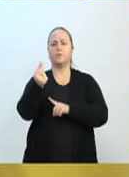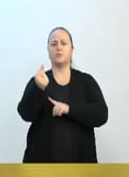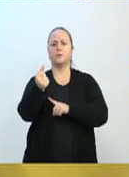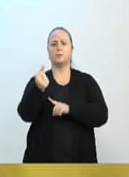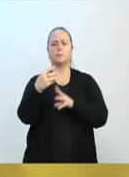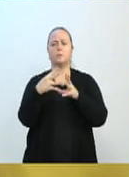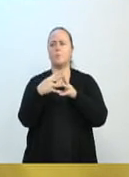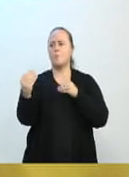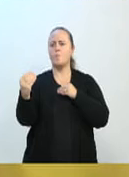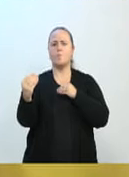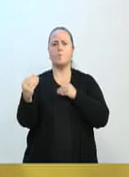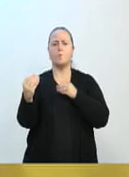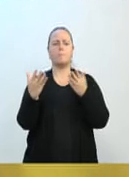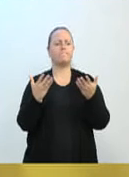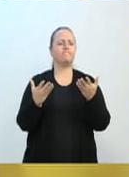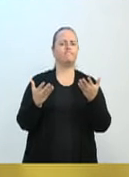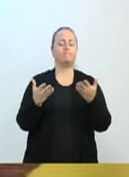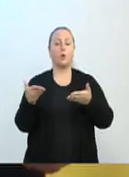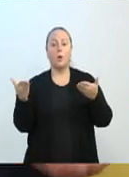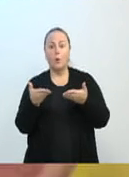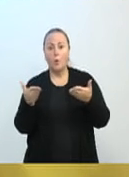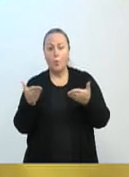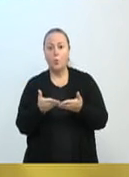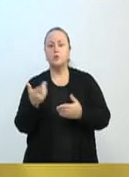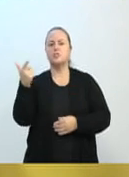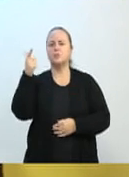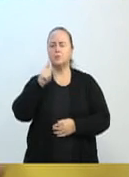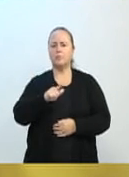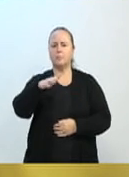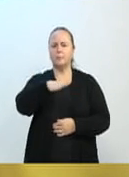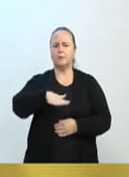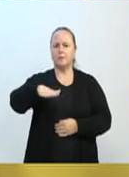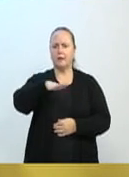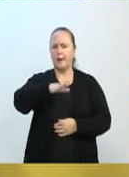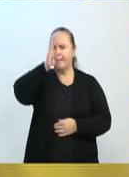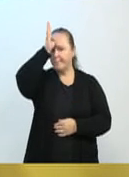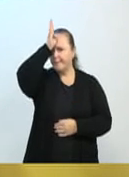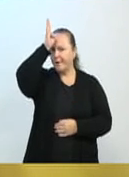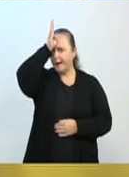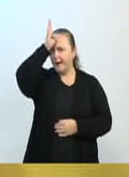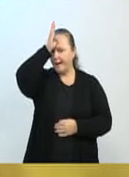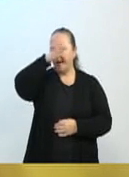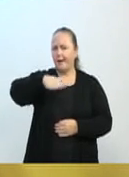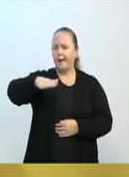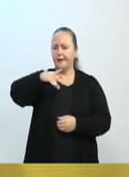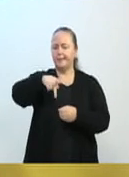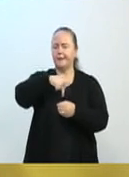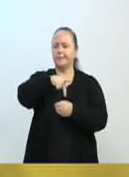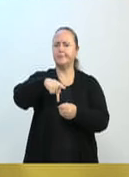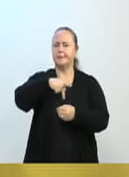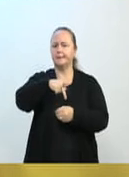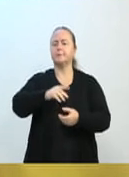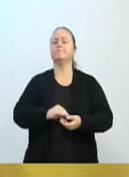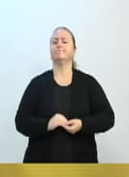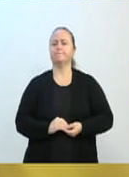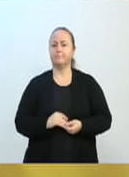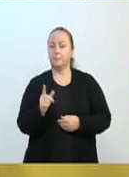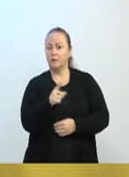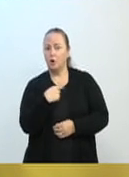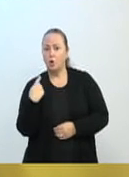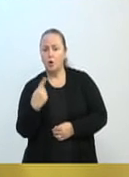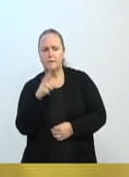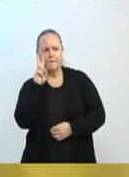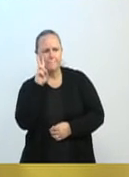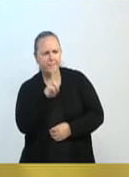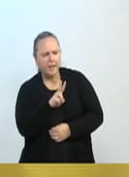segundo informações furou o bloqueio hoje está na região do bar de foi te Passo Manso aquela região então cabe também nós informamos a